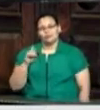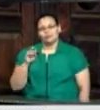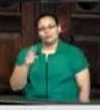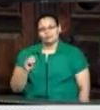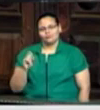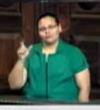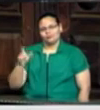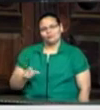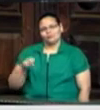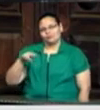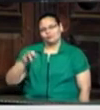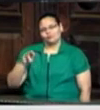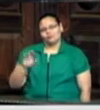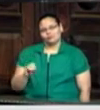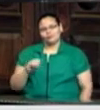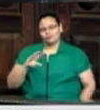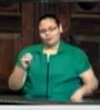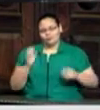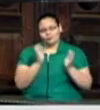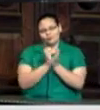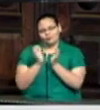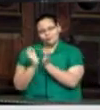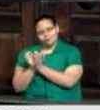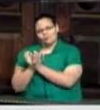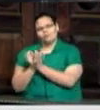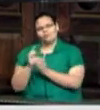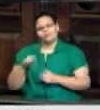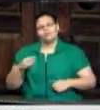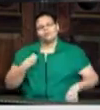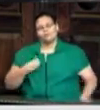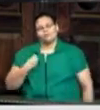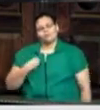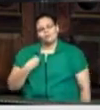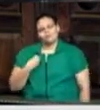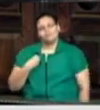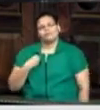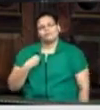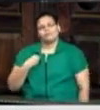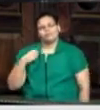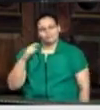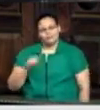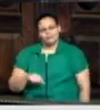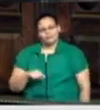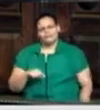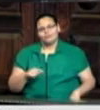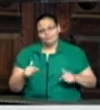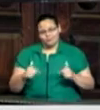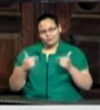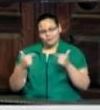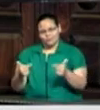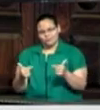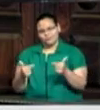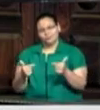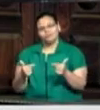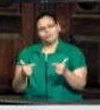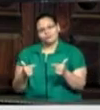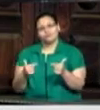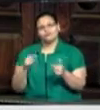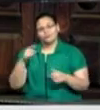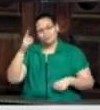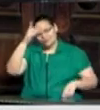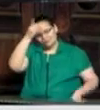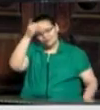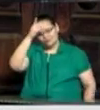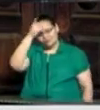Rivaldo e toda a sua equipe, que participa de forma presente nessa iniciativa, pela